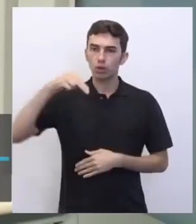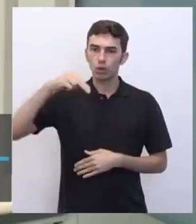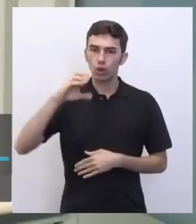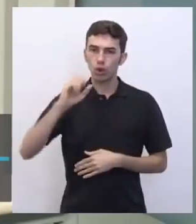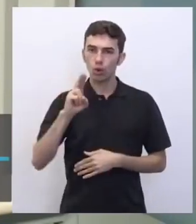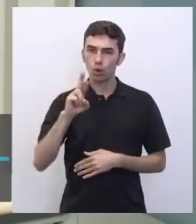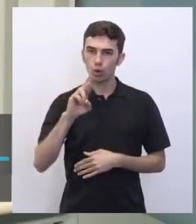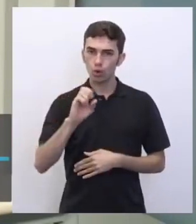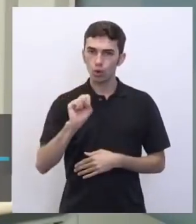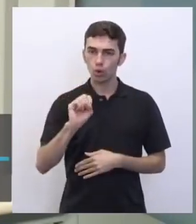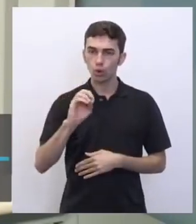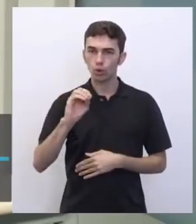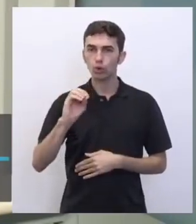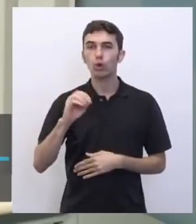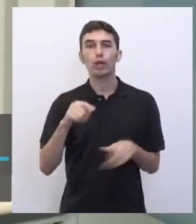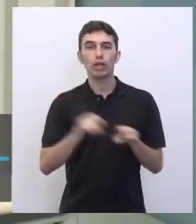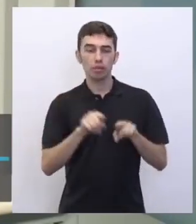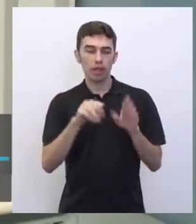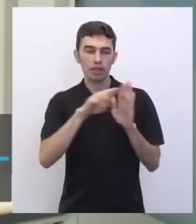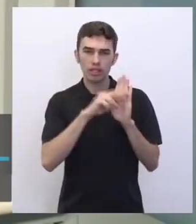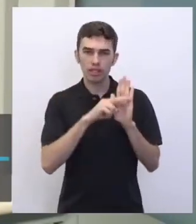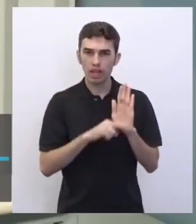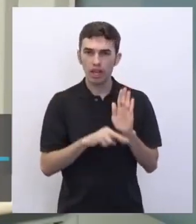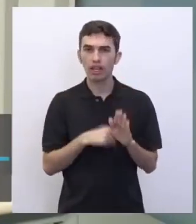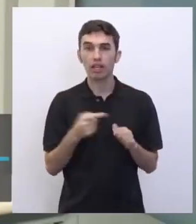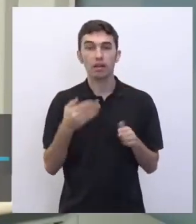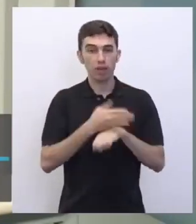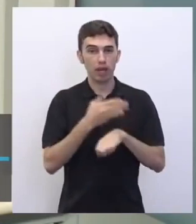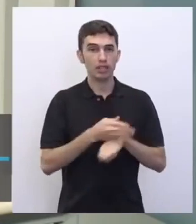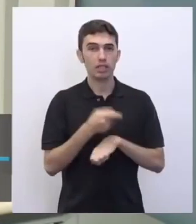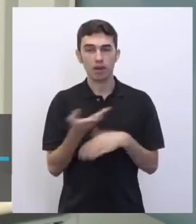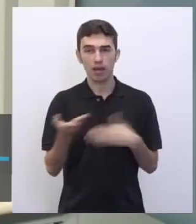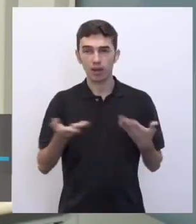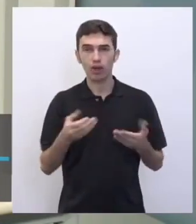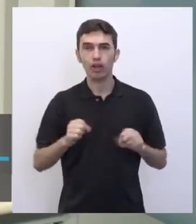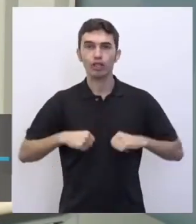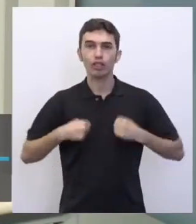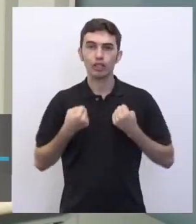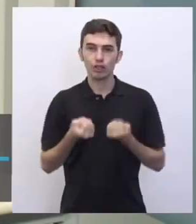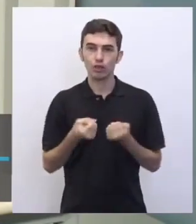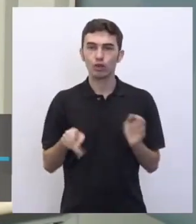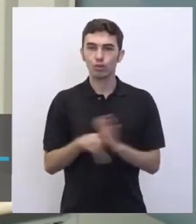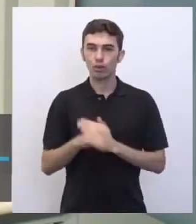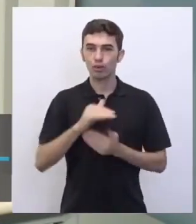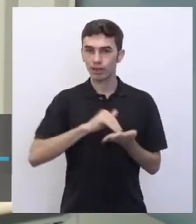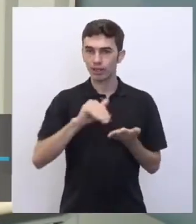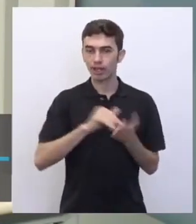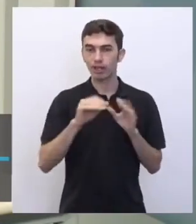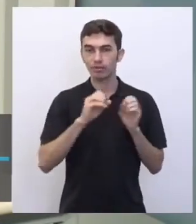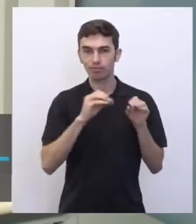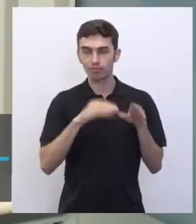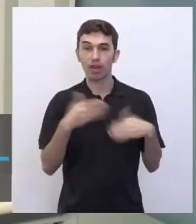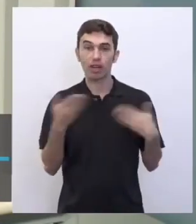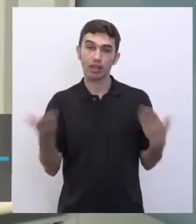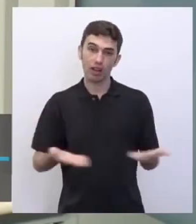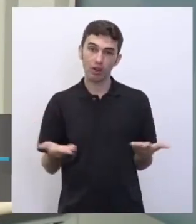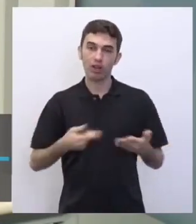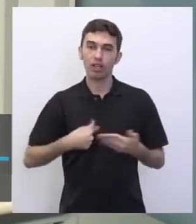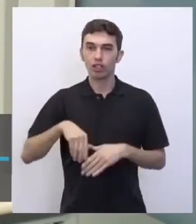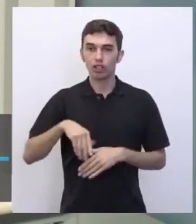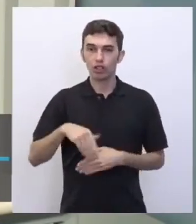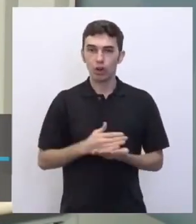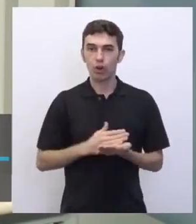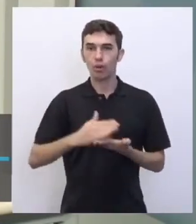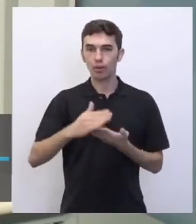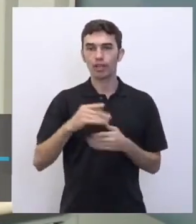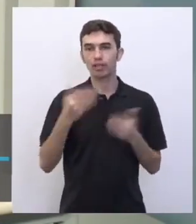do regulamento e participar aqui conosco dessa iniciativa da Secretaria da Educação. Então, agora a gente parte,